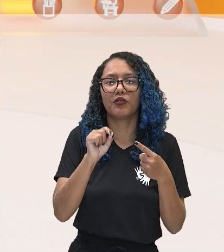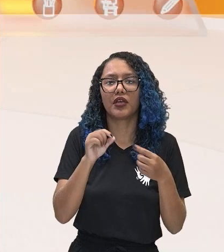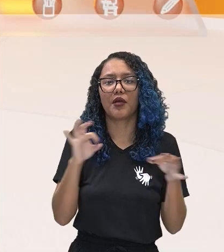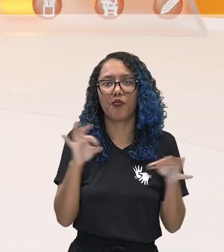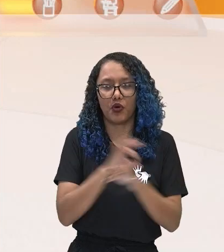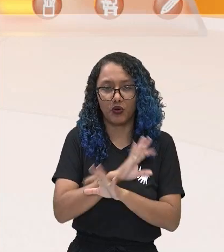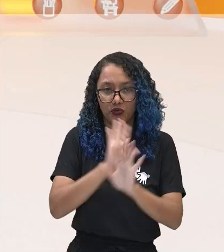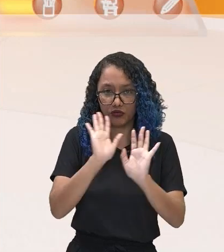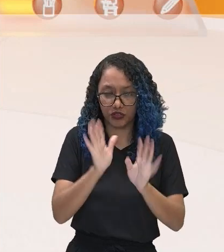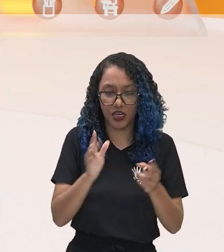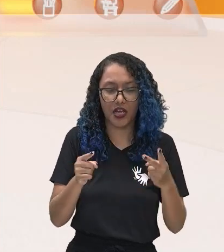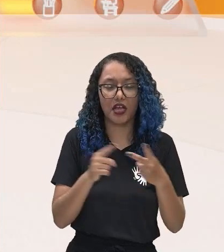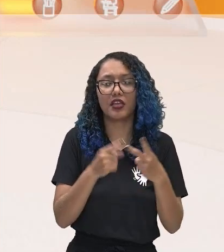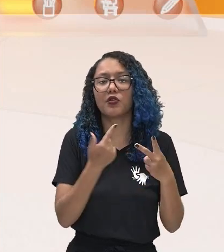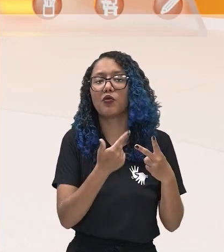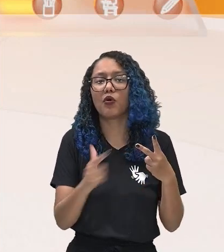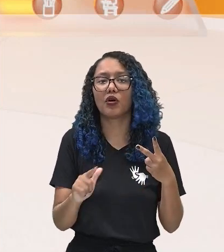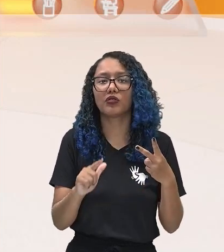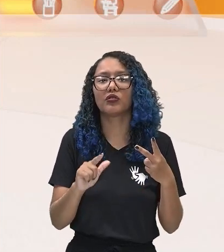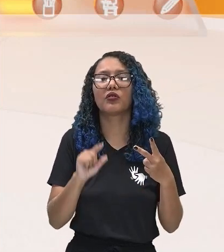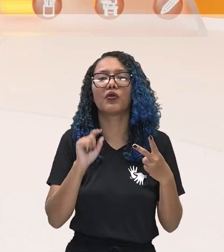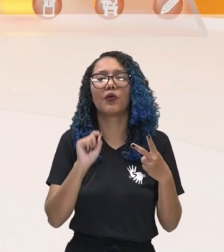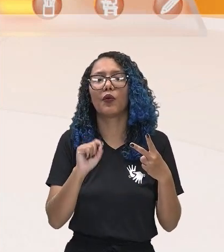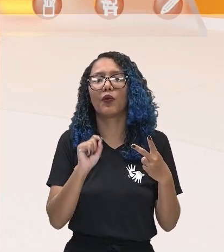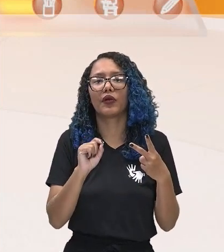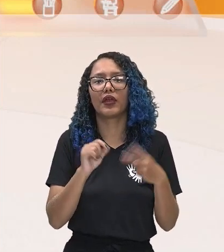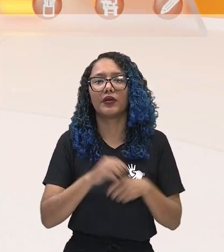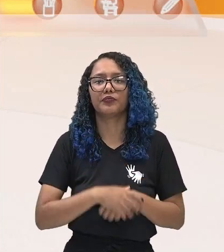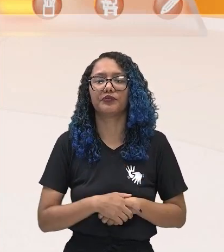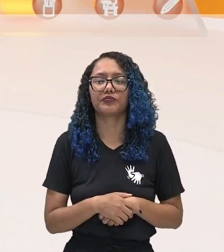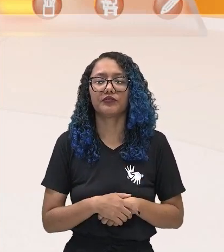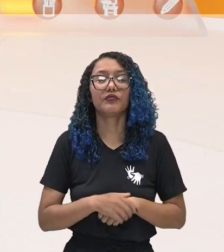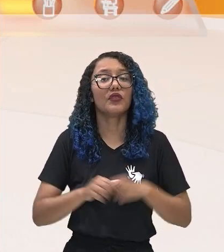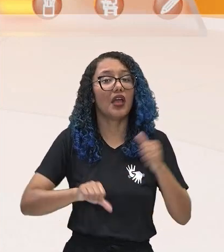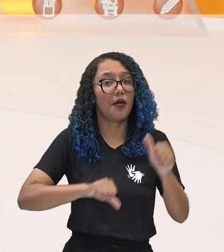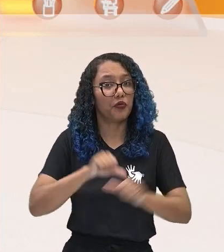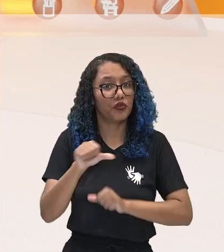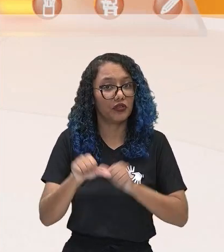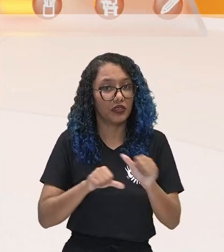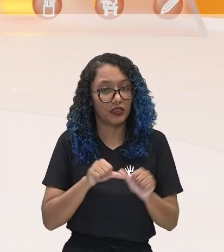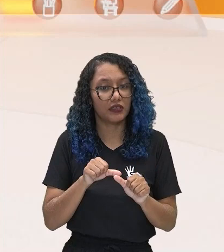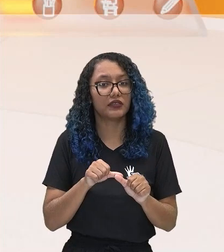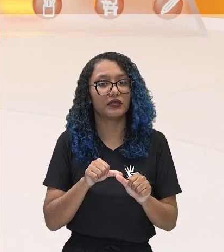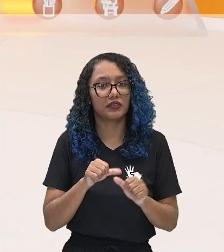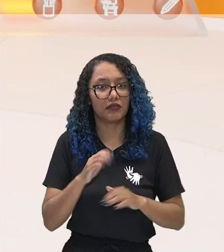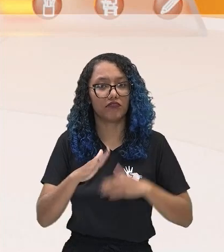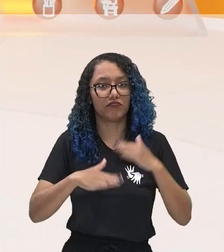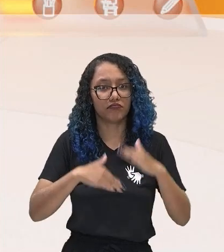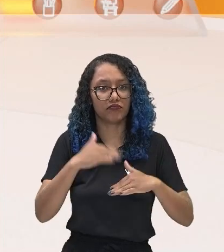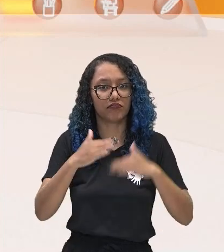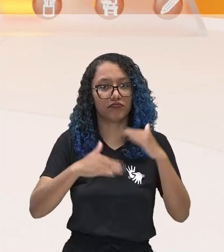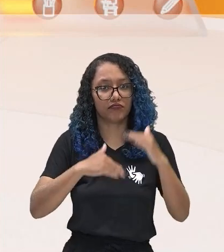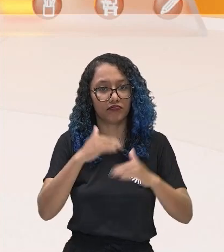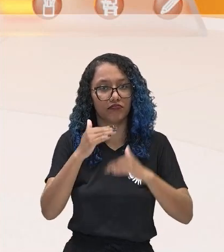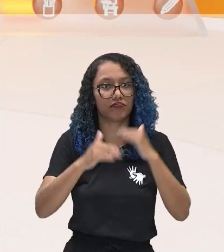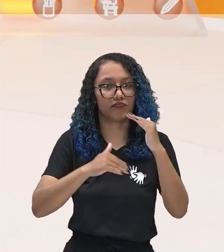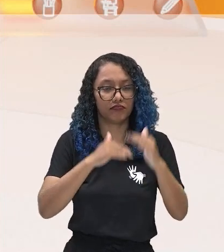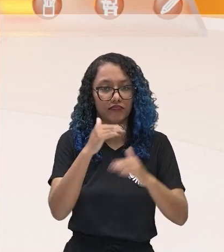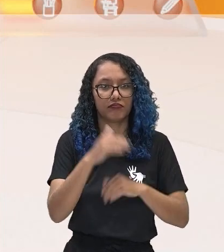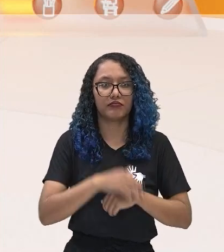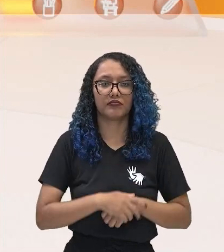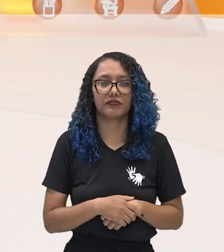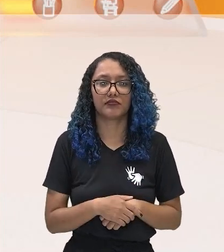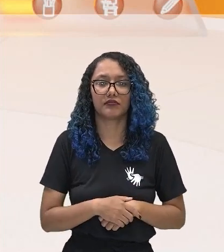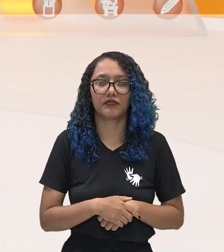ser para si, ou seja, daquele que está em constante devir, segundo Heráclito, por exemplo, falava